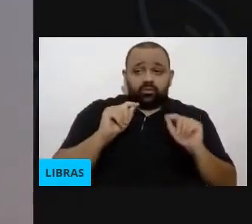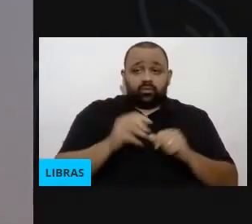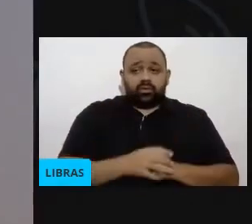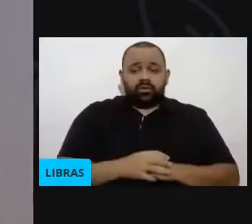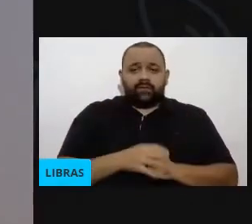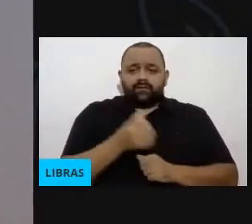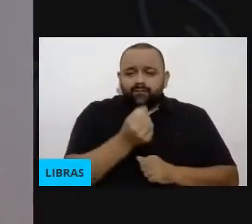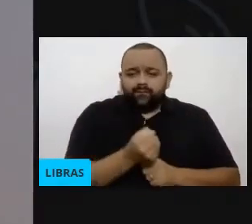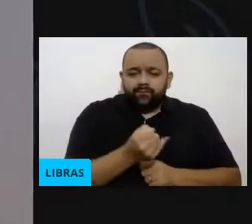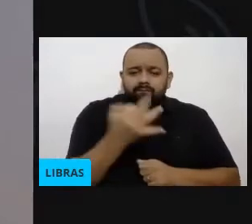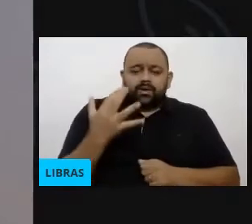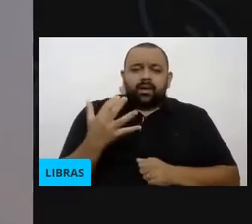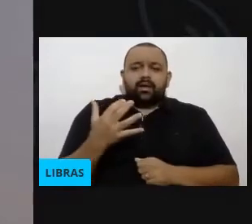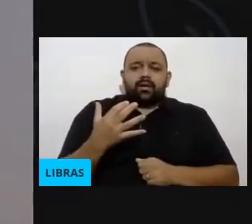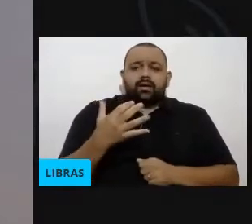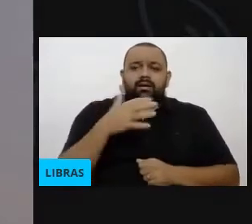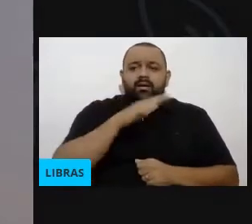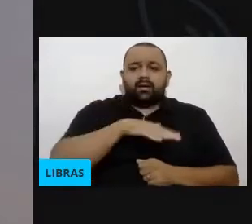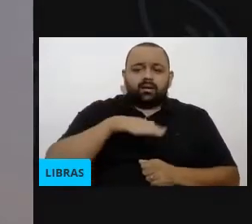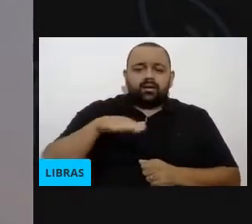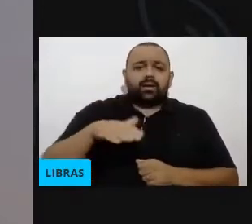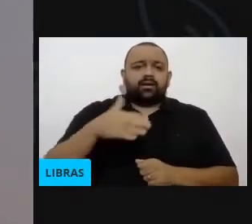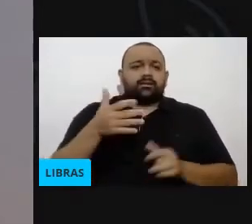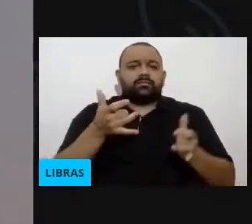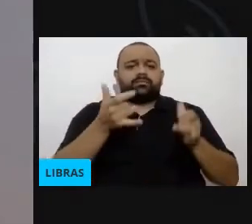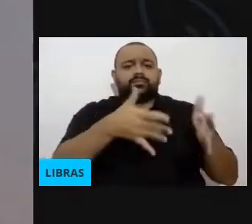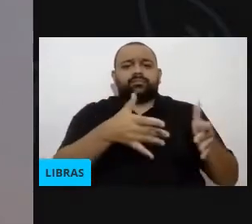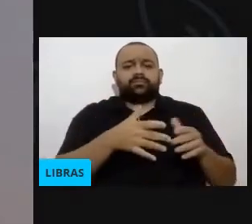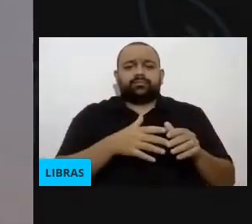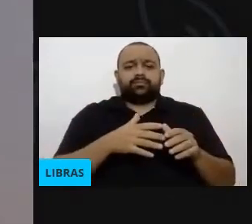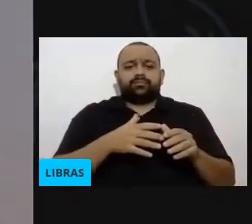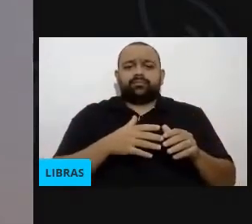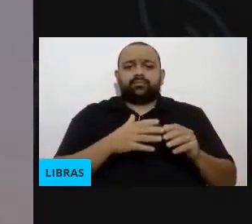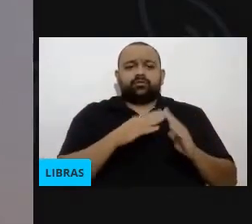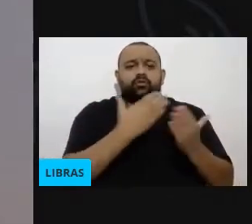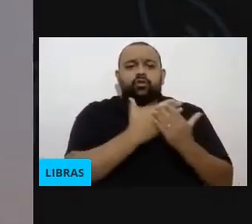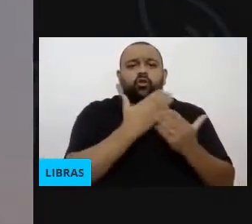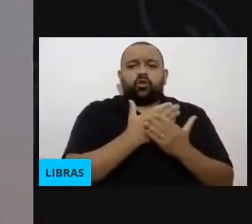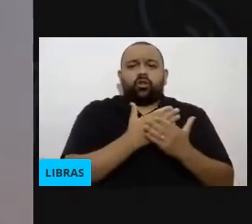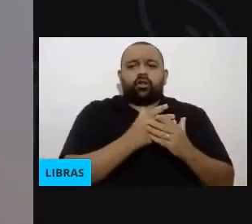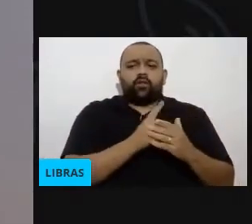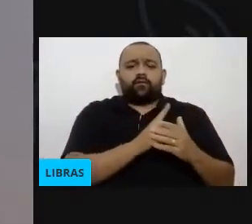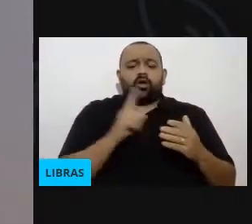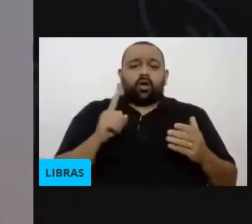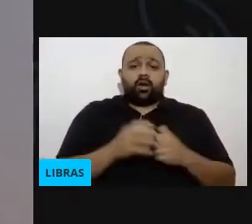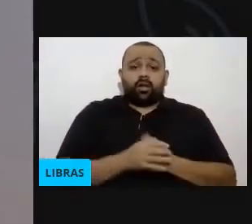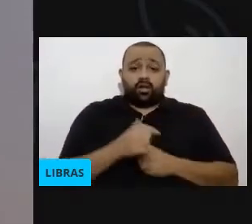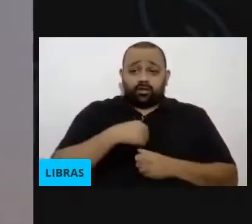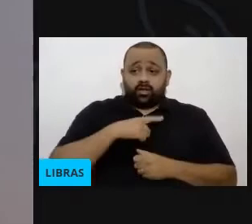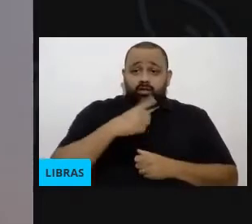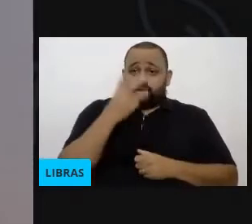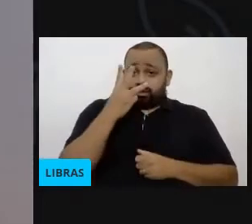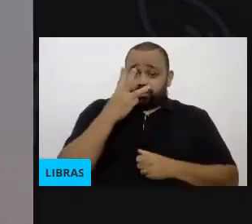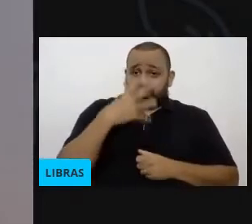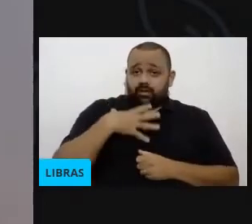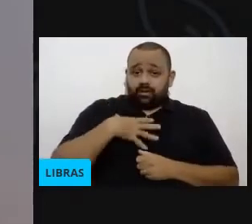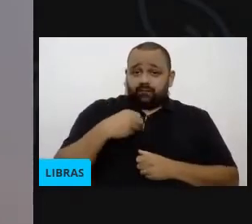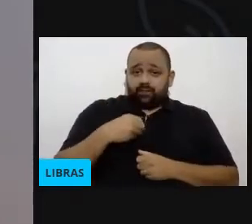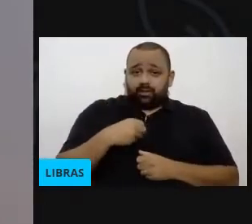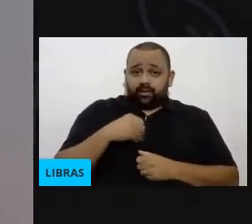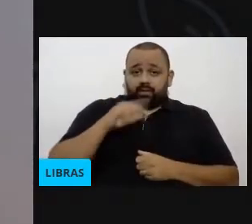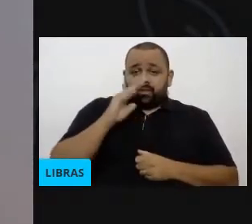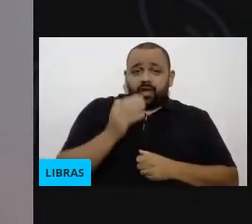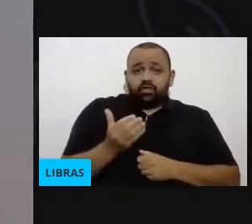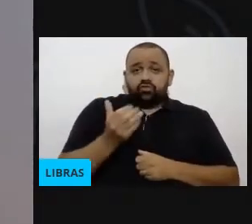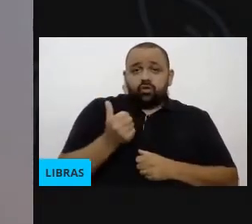de crianças que deixaram a escola, que estão fora da escola, é inimaginável. Eu tenho 3 filhos, meu filho mais novo talvez passe o ensino